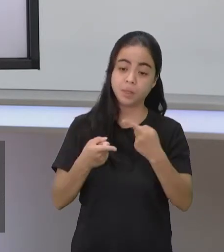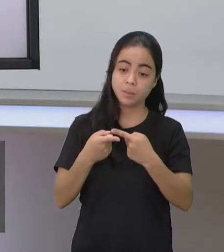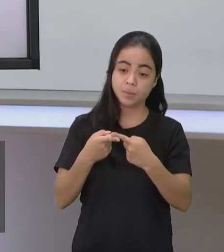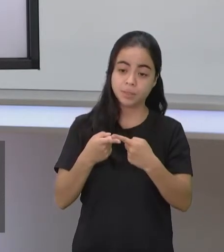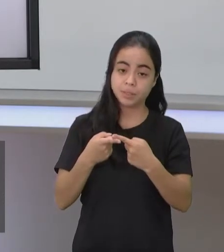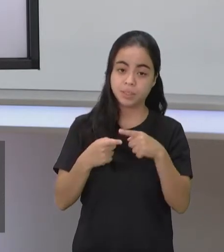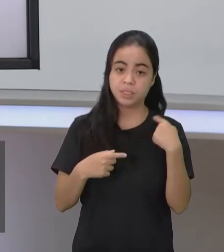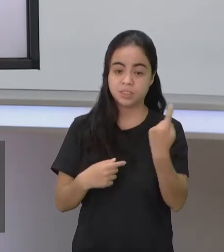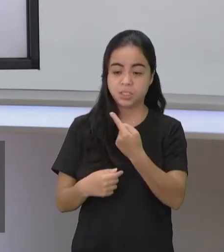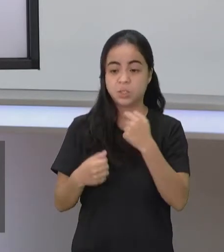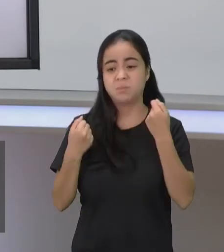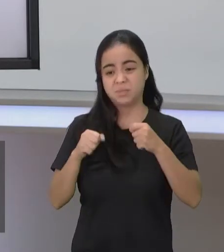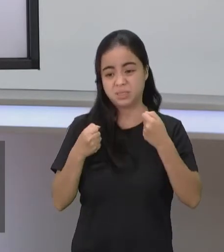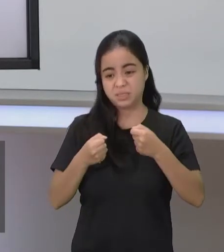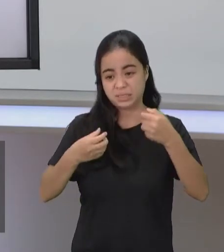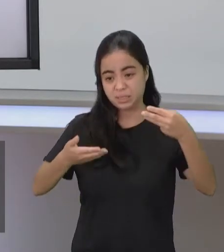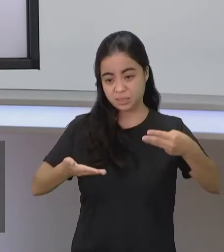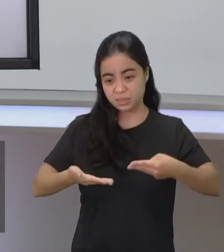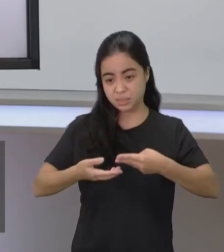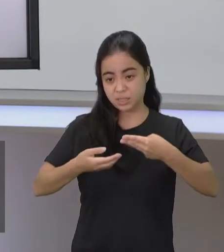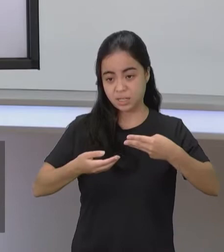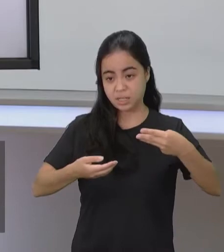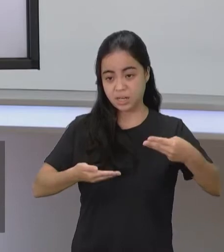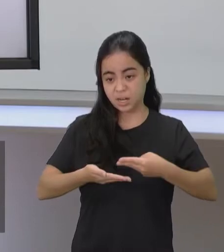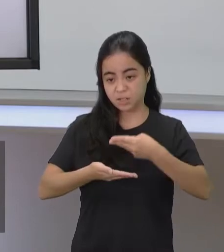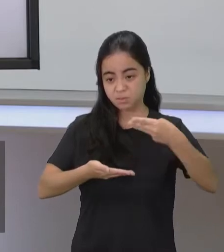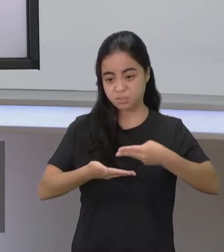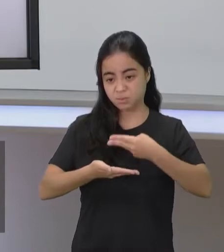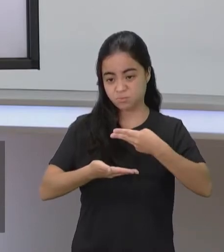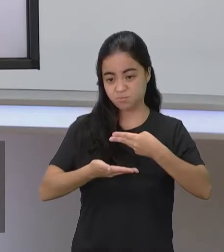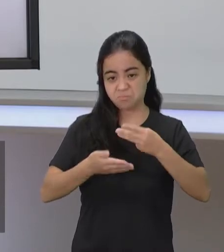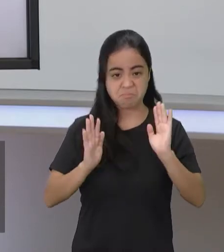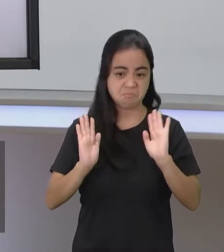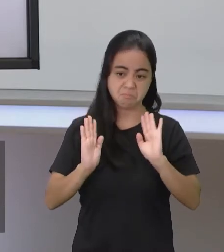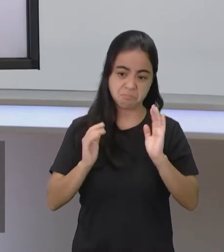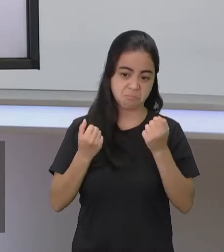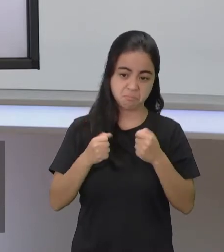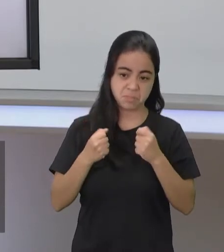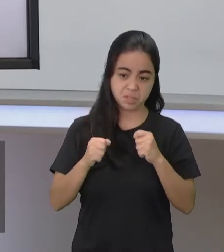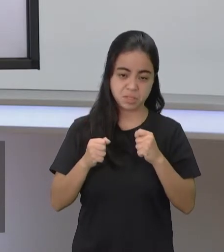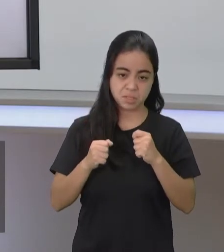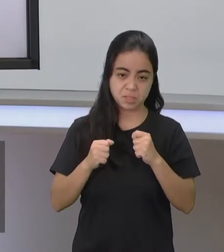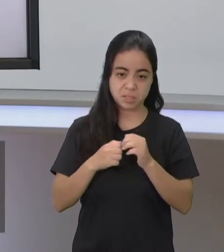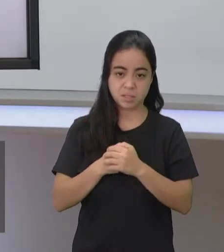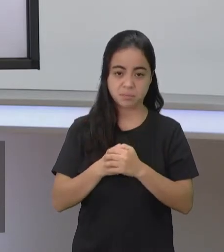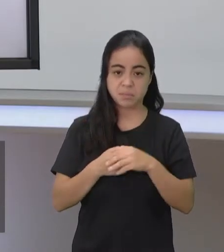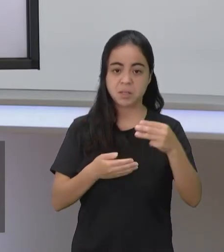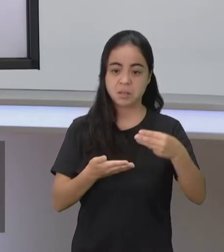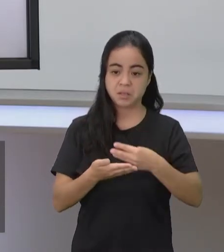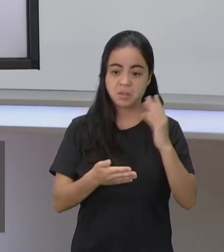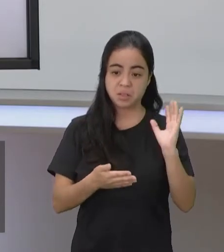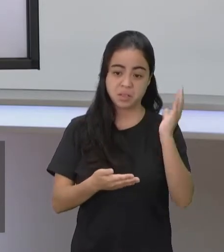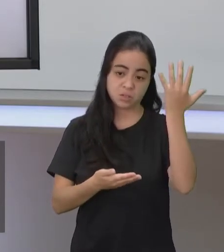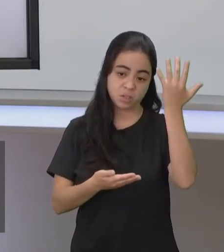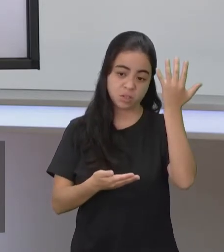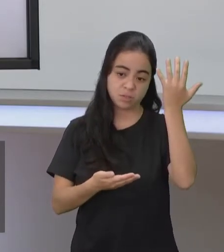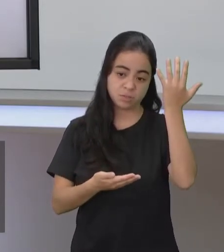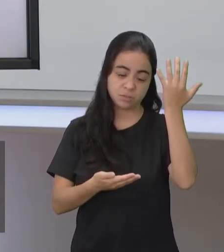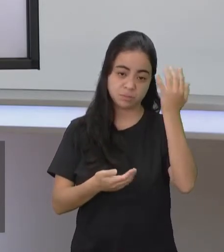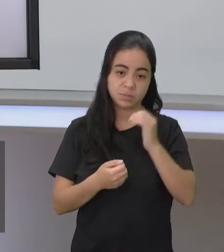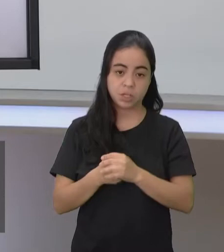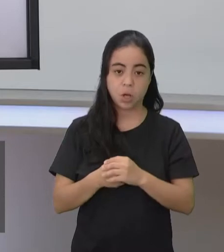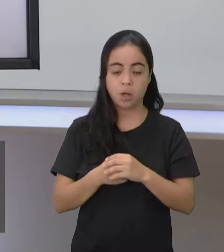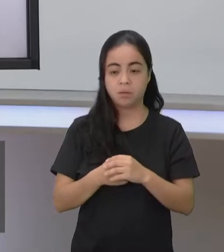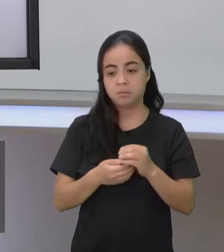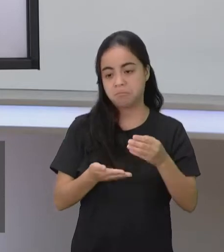gente precisa de garfo e faca? Não. O garfo e faca, ele resolve algum problema? Bom, se sujar